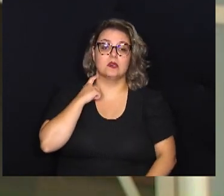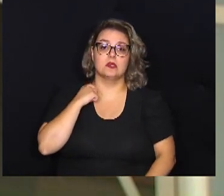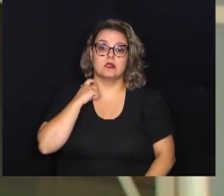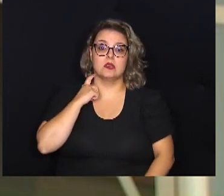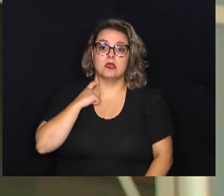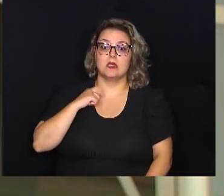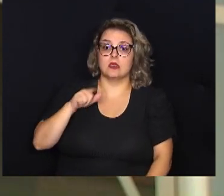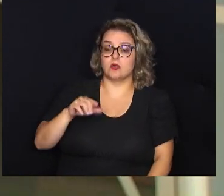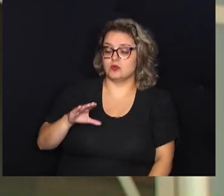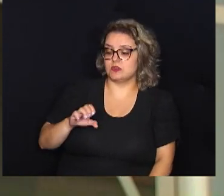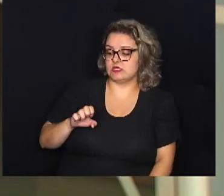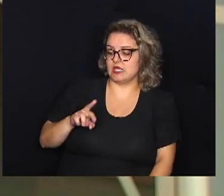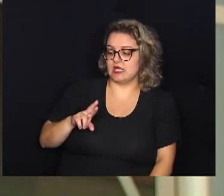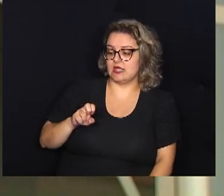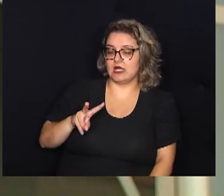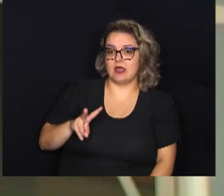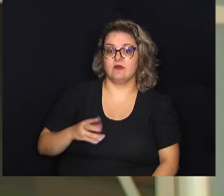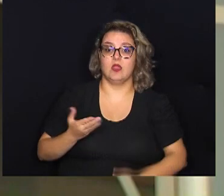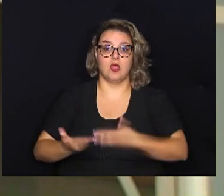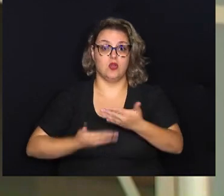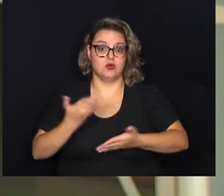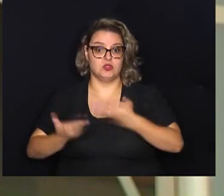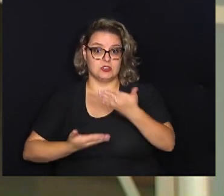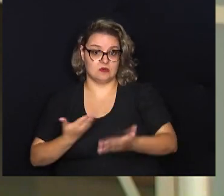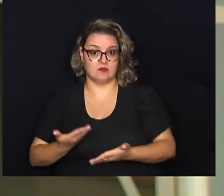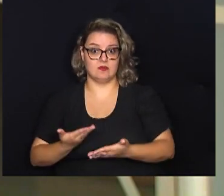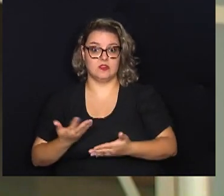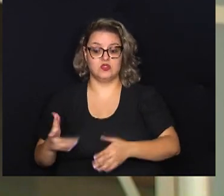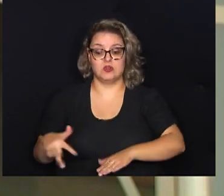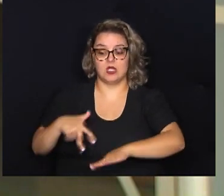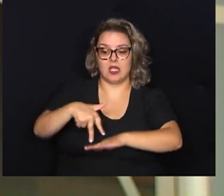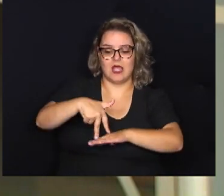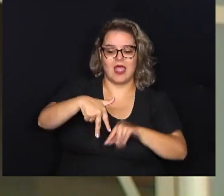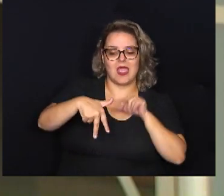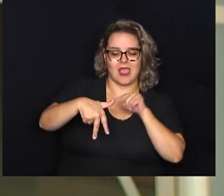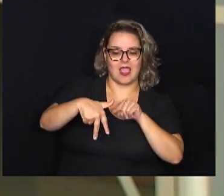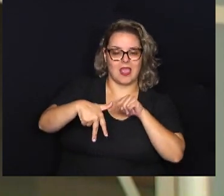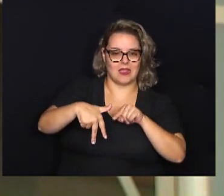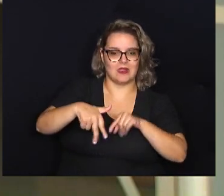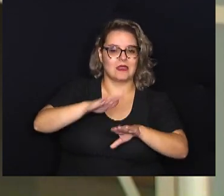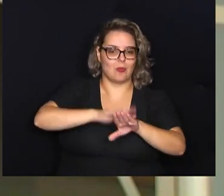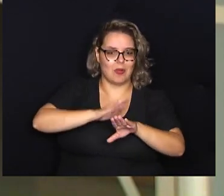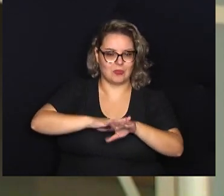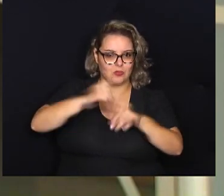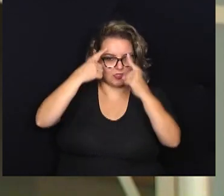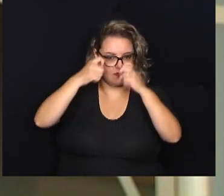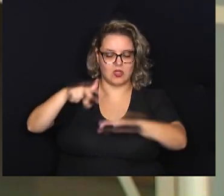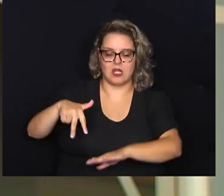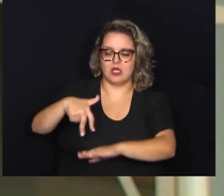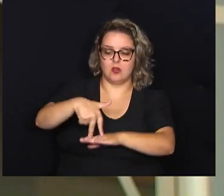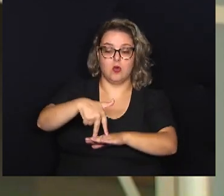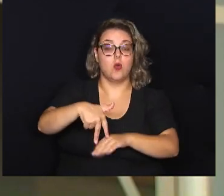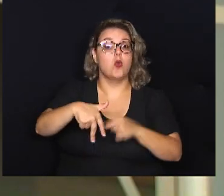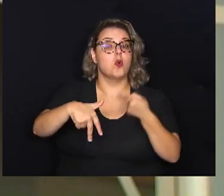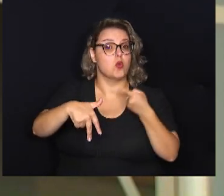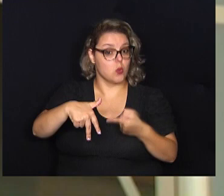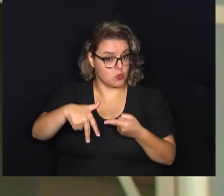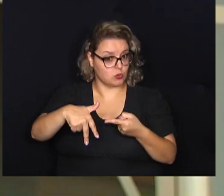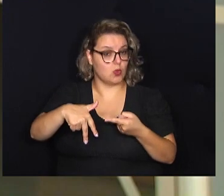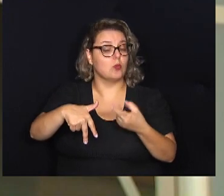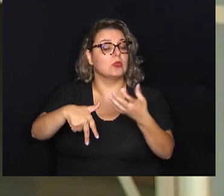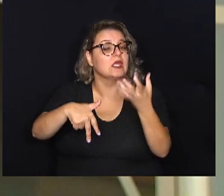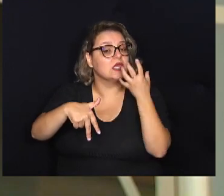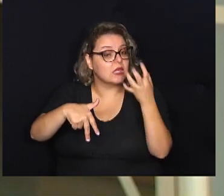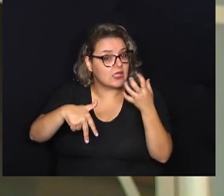SERAV. O SERAV é o serviço que atende o autor de violência. Então, os homens que desejam acessar esse serviço de